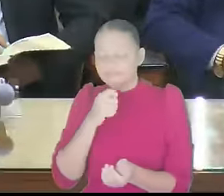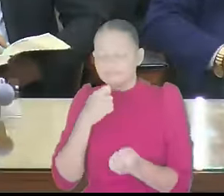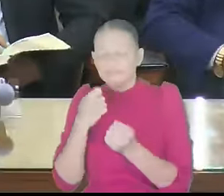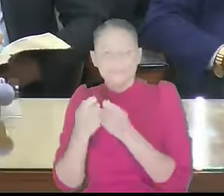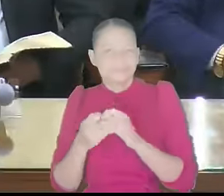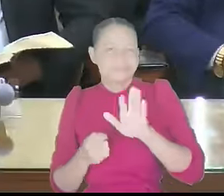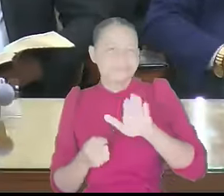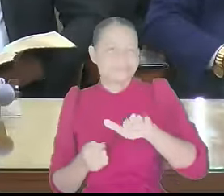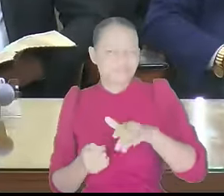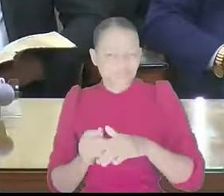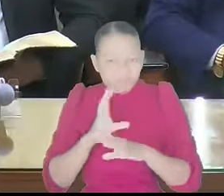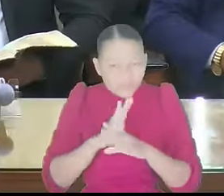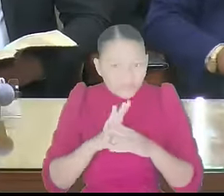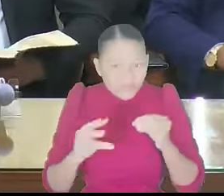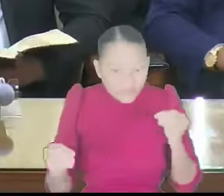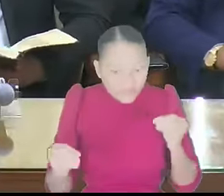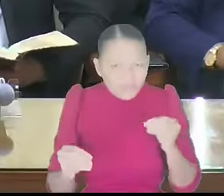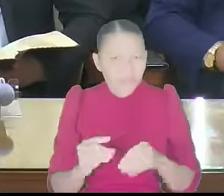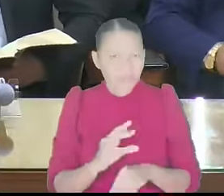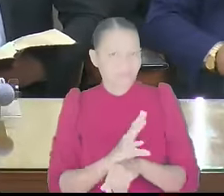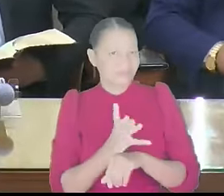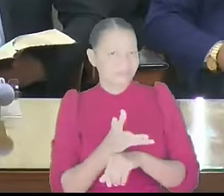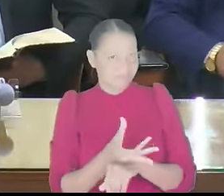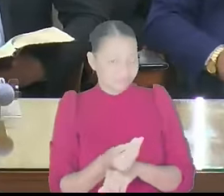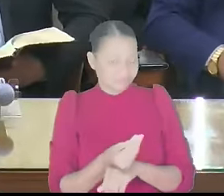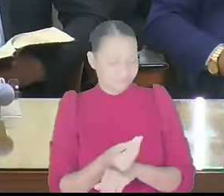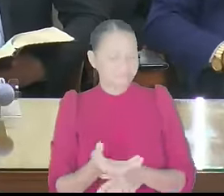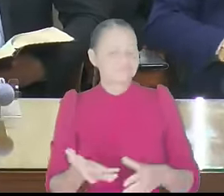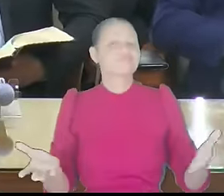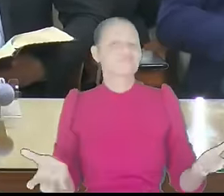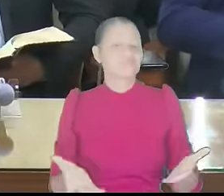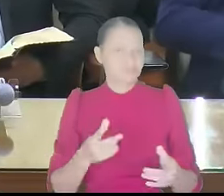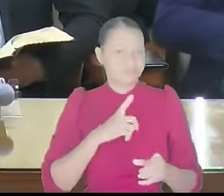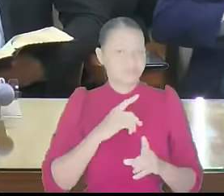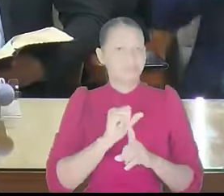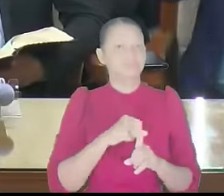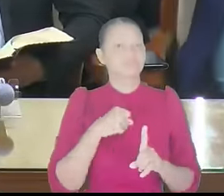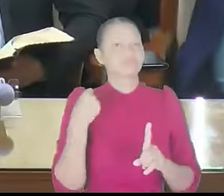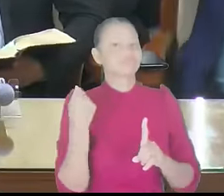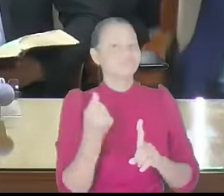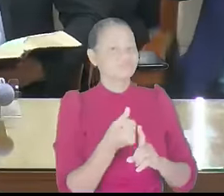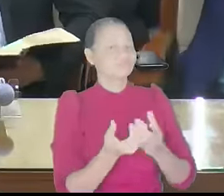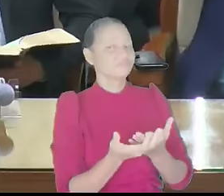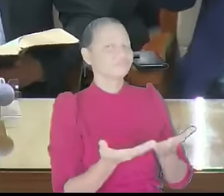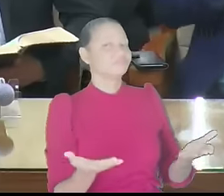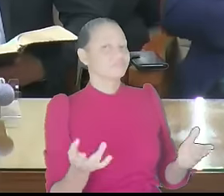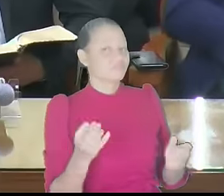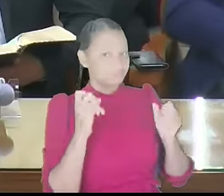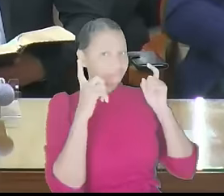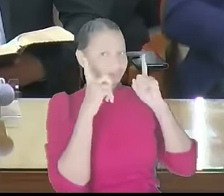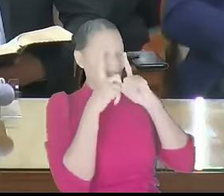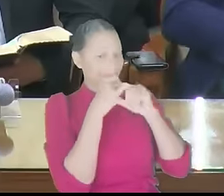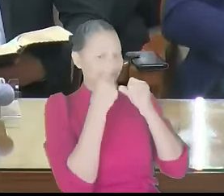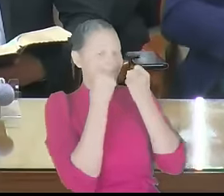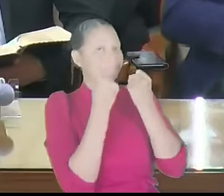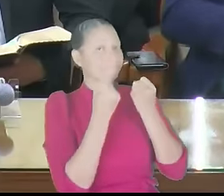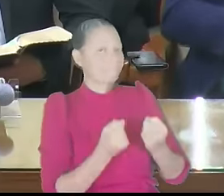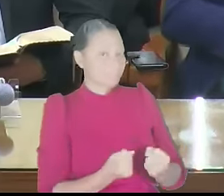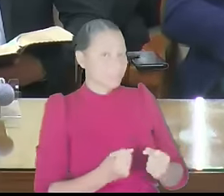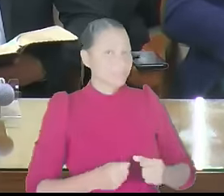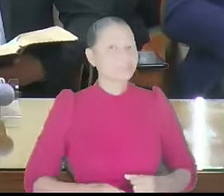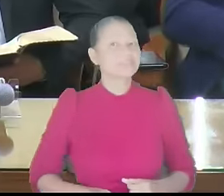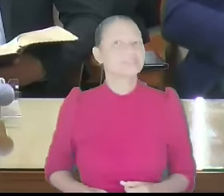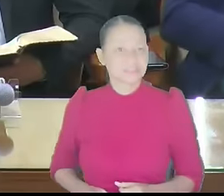da igreja. Nós estamos numa sociedade que despreza a igreja. Nós estamos numa sociedade